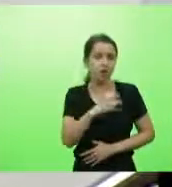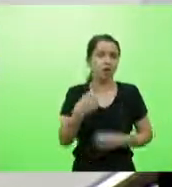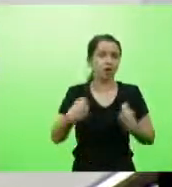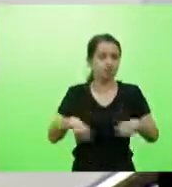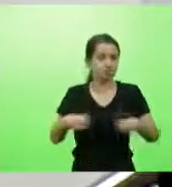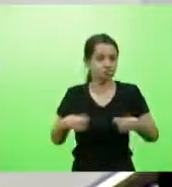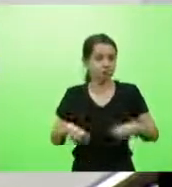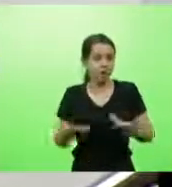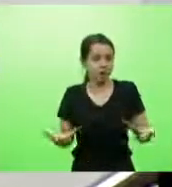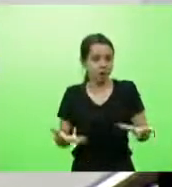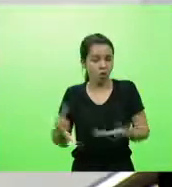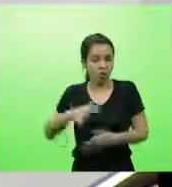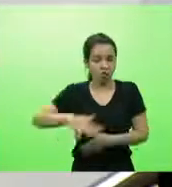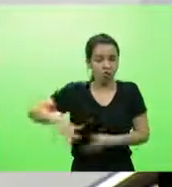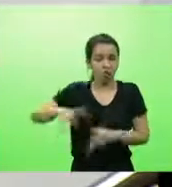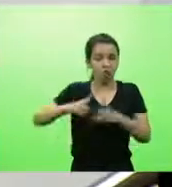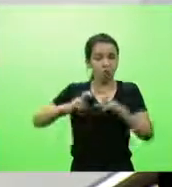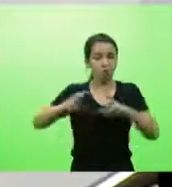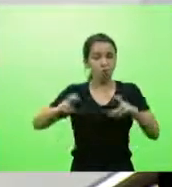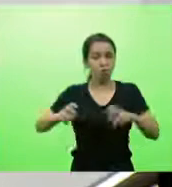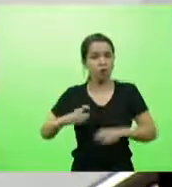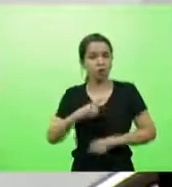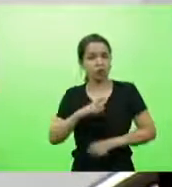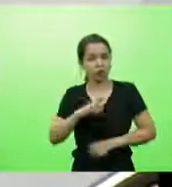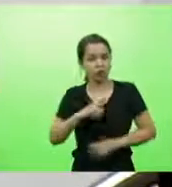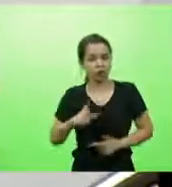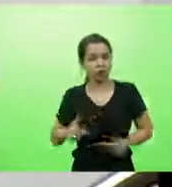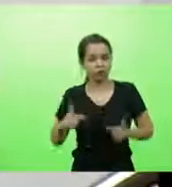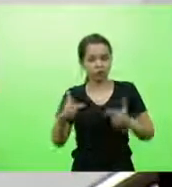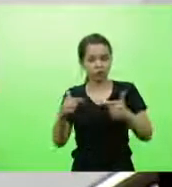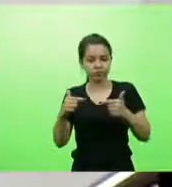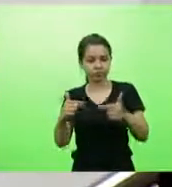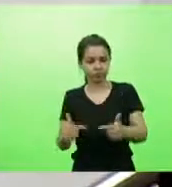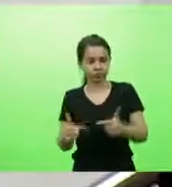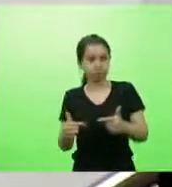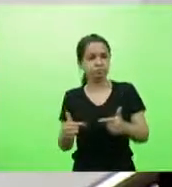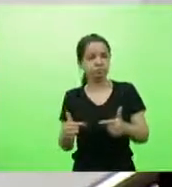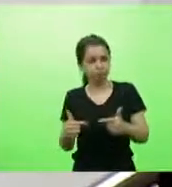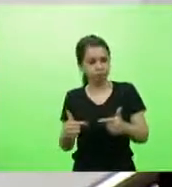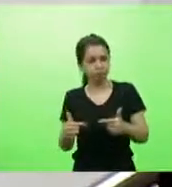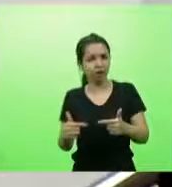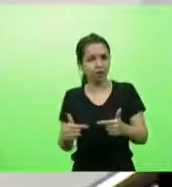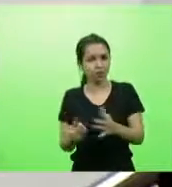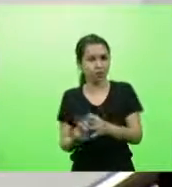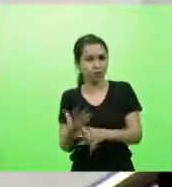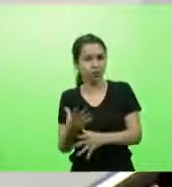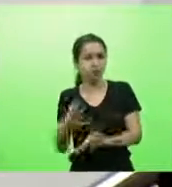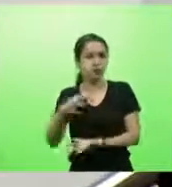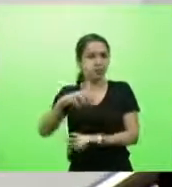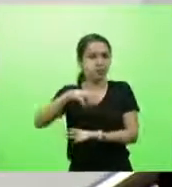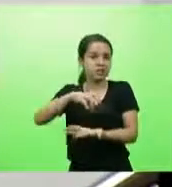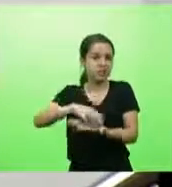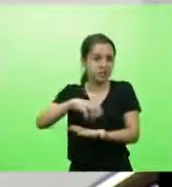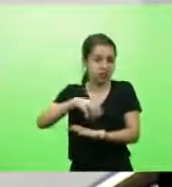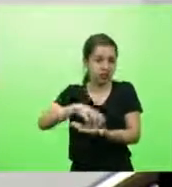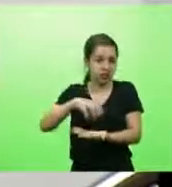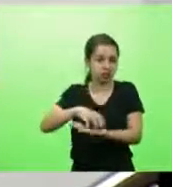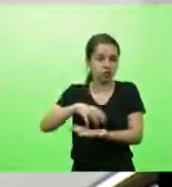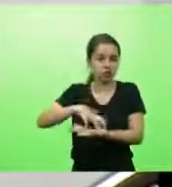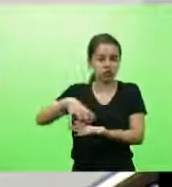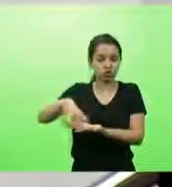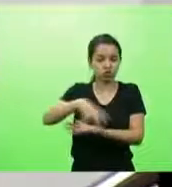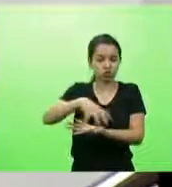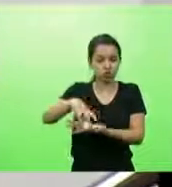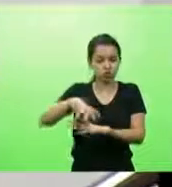da Grande Florianópolis, nós temos uma iniciativa fantástica surgindo, que é um centro de triagem que quer evitar